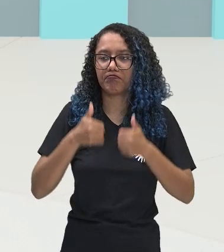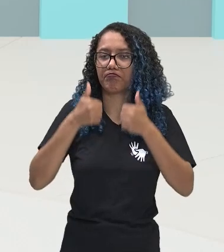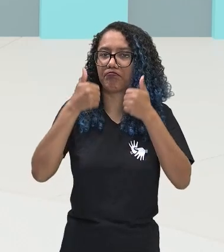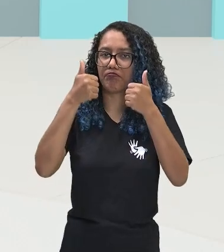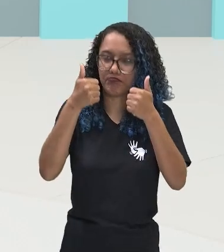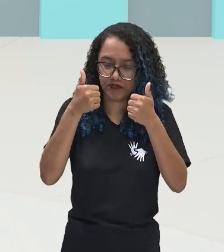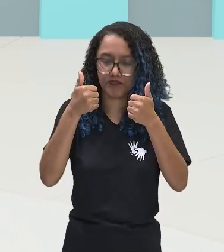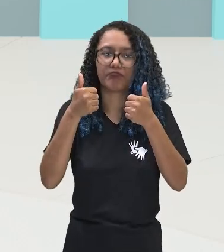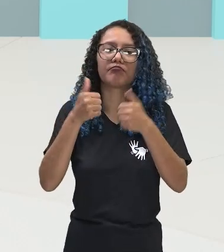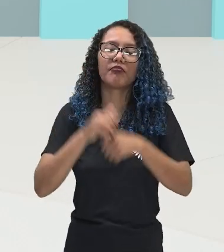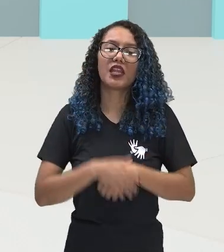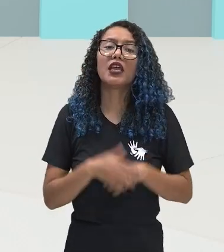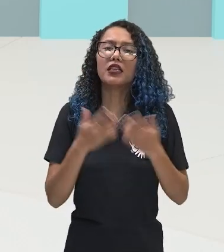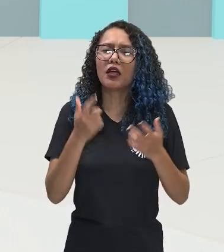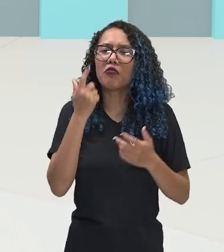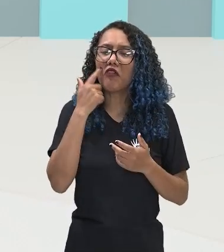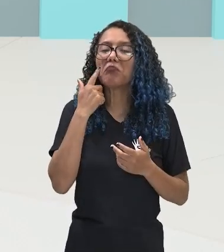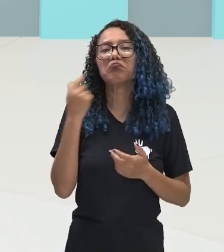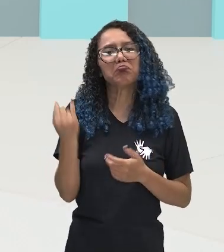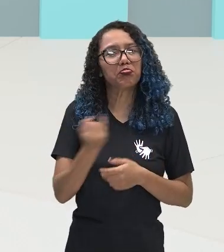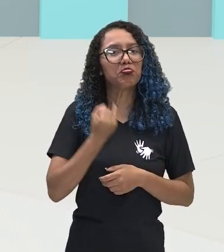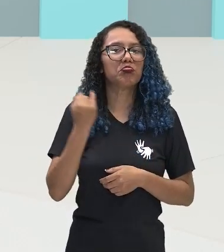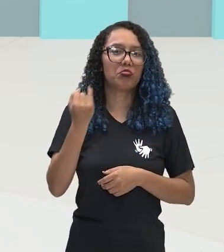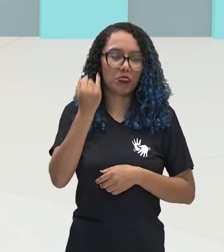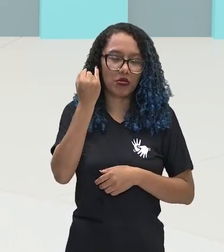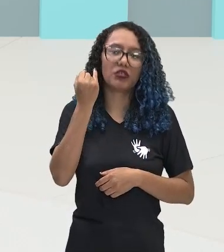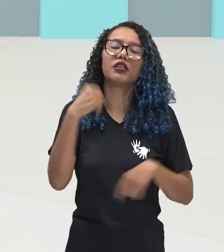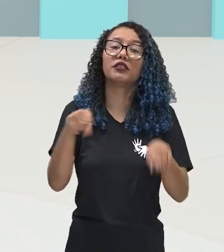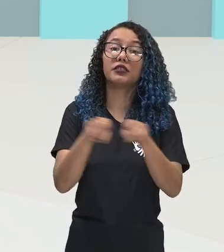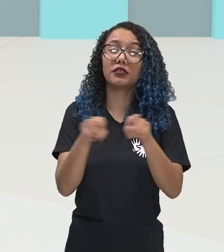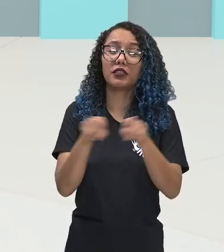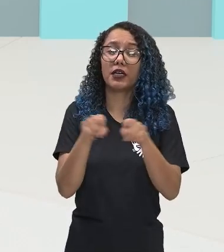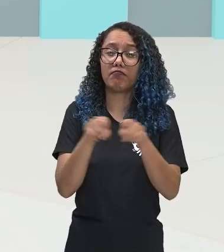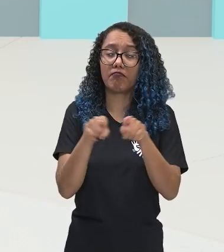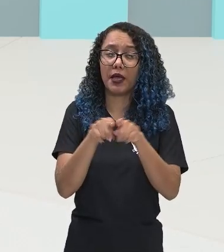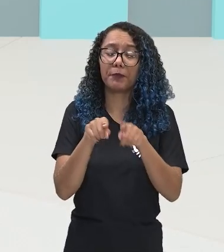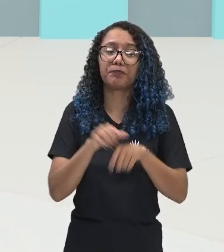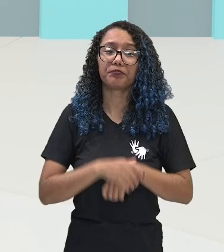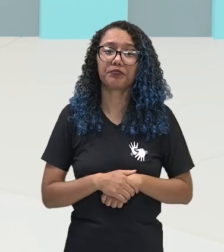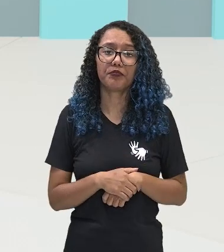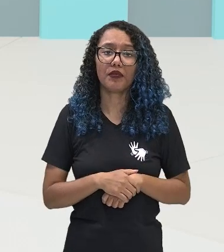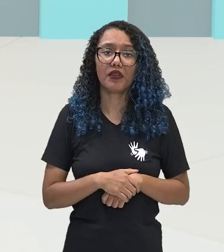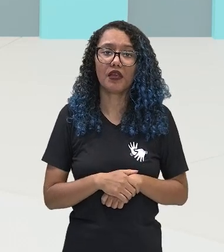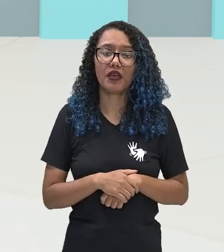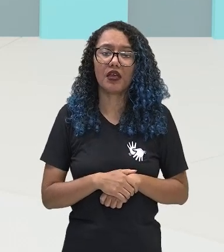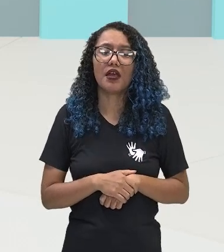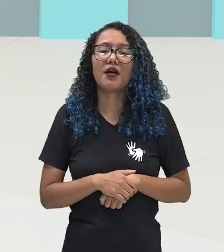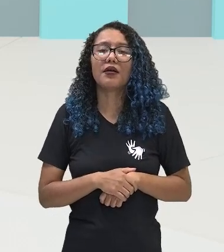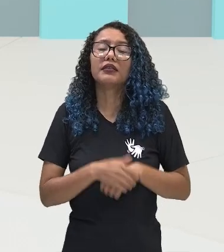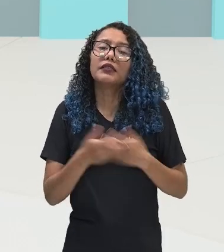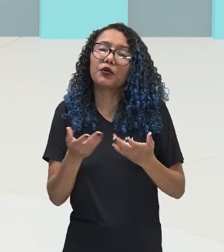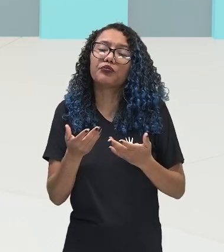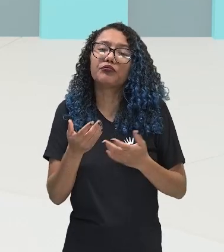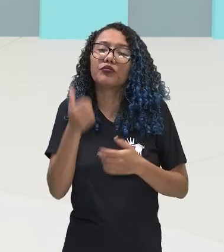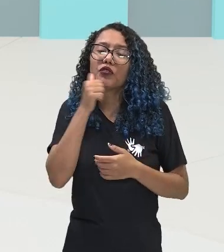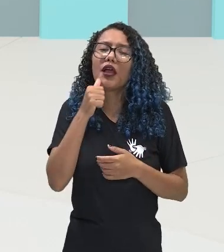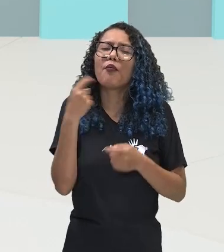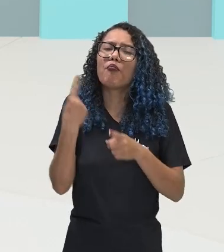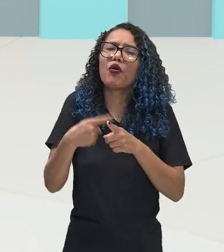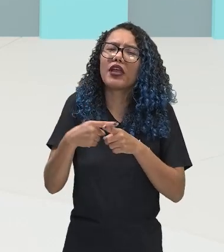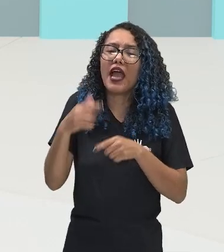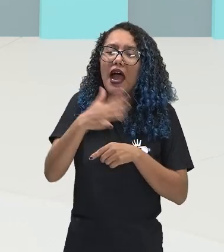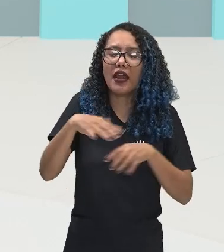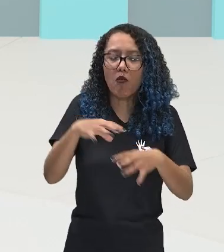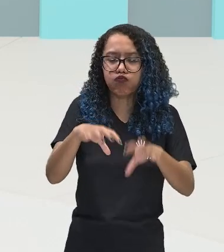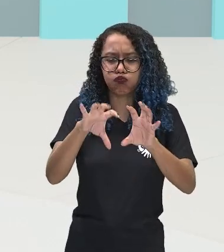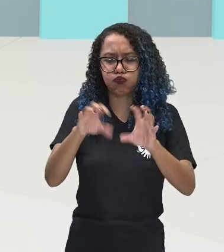então observem só a importância e o significado Por que que mulheres têm né a região glútea maior mais